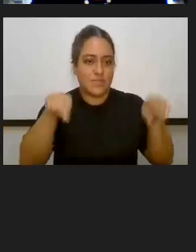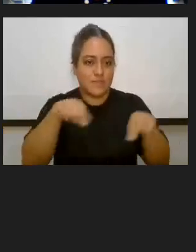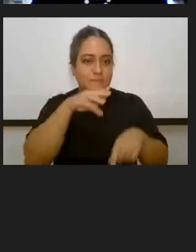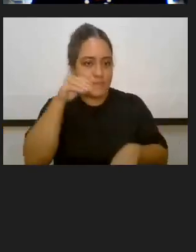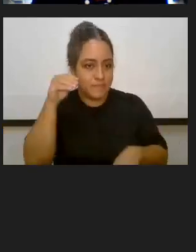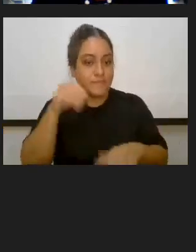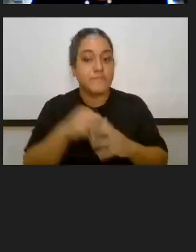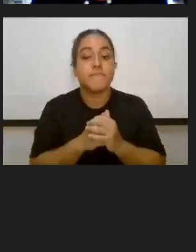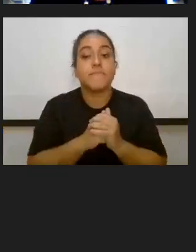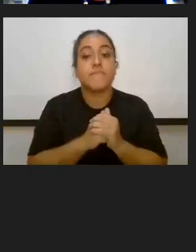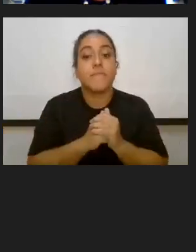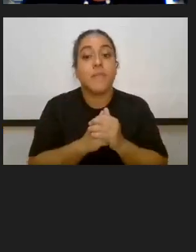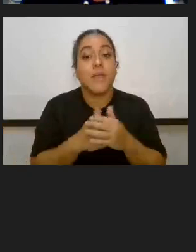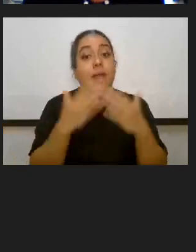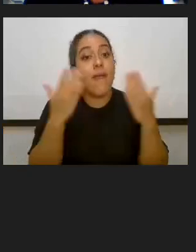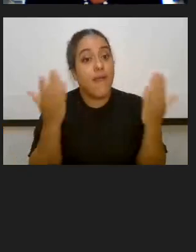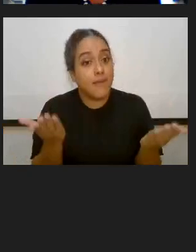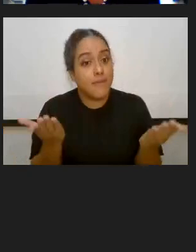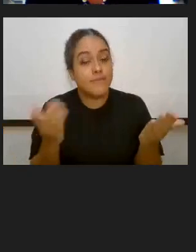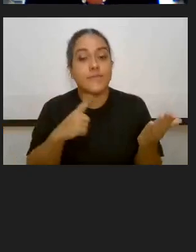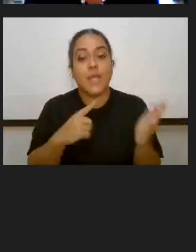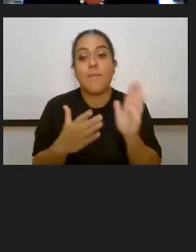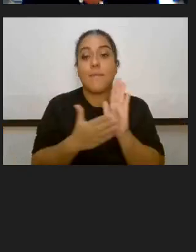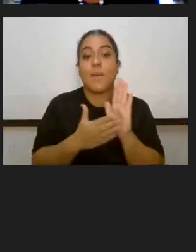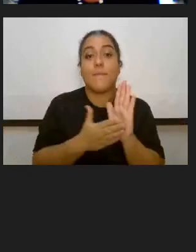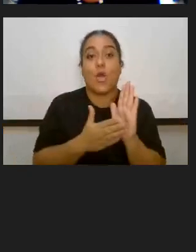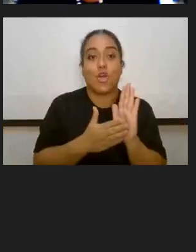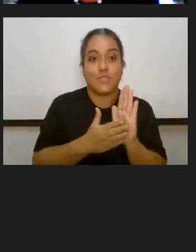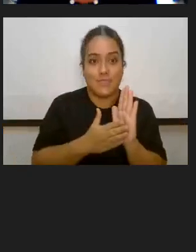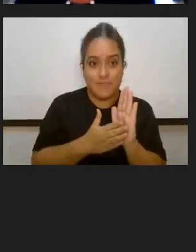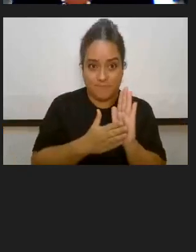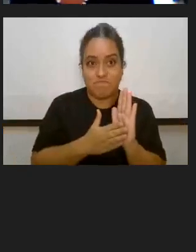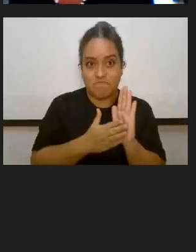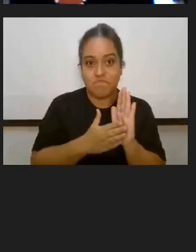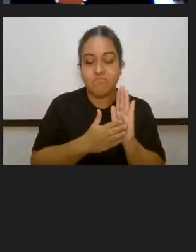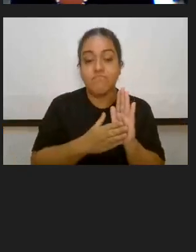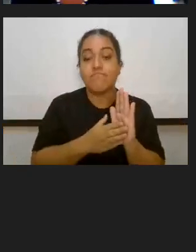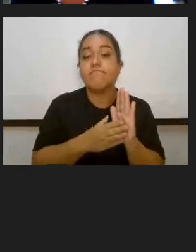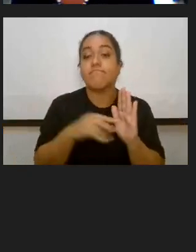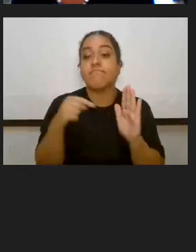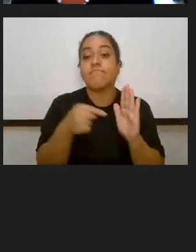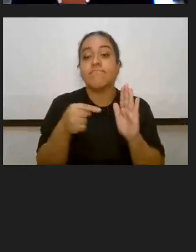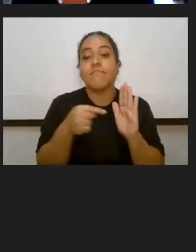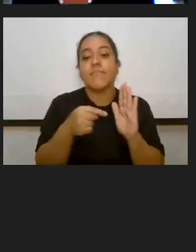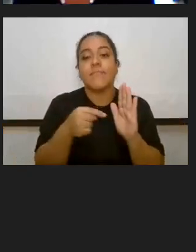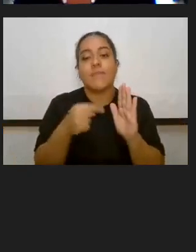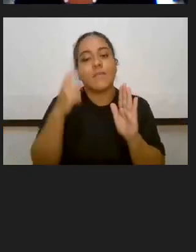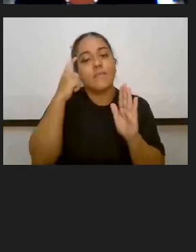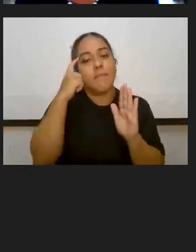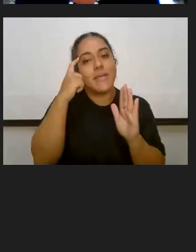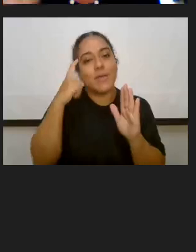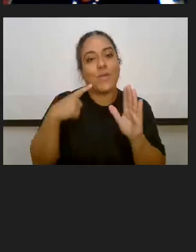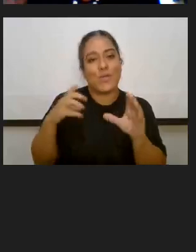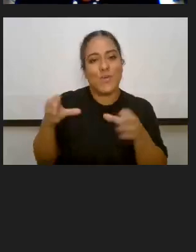que a gente tem uma proposição. E essa proposição vem da comissão